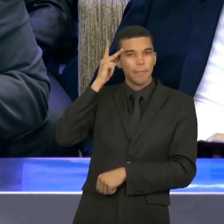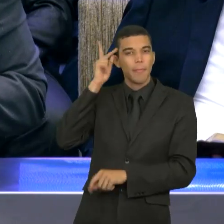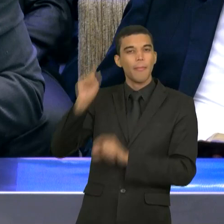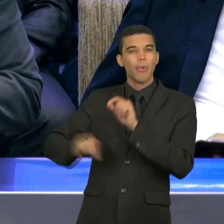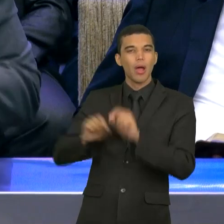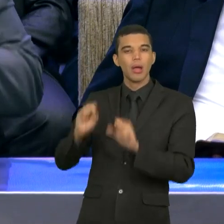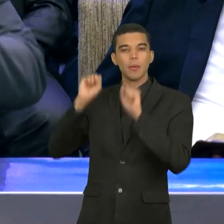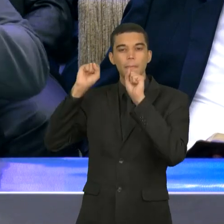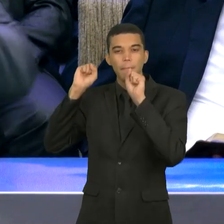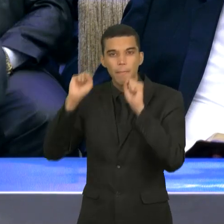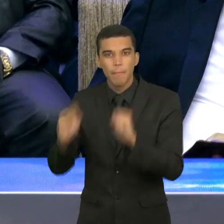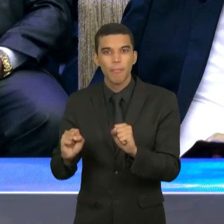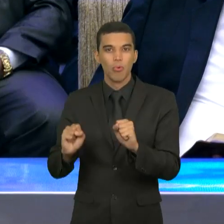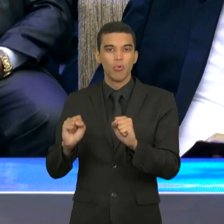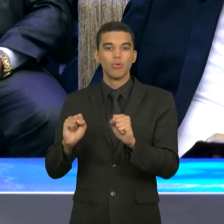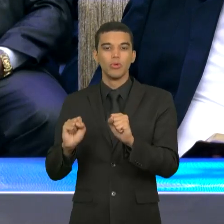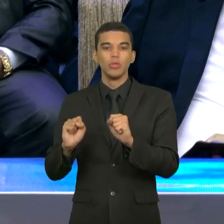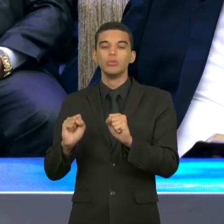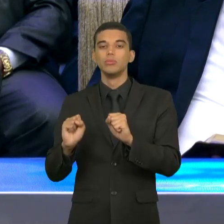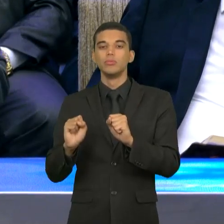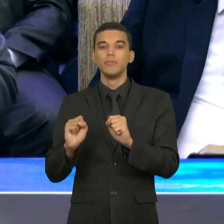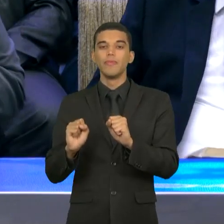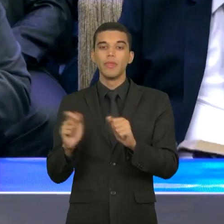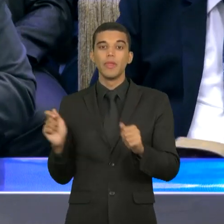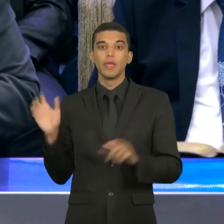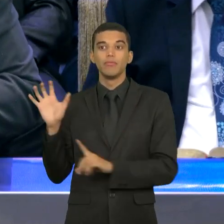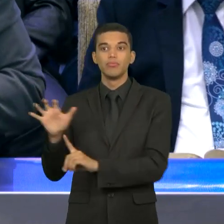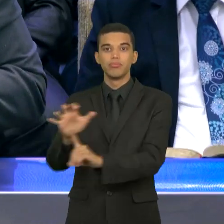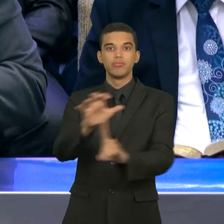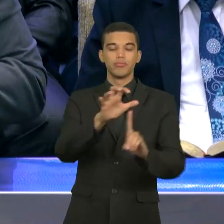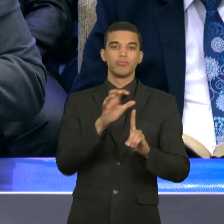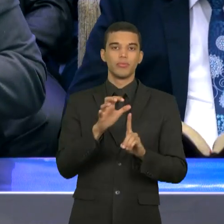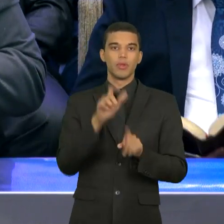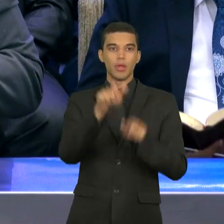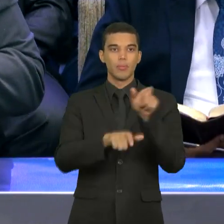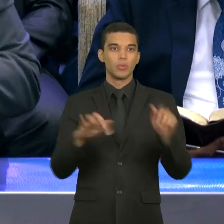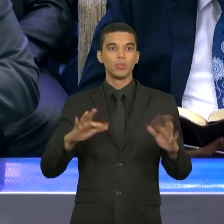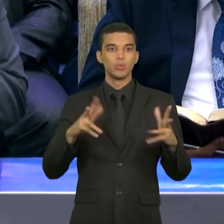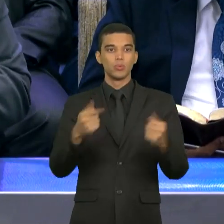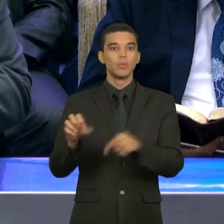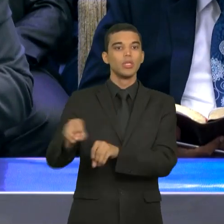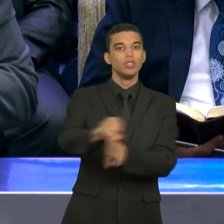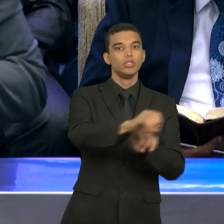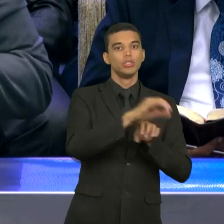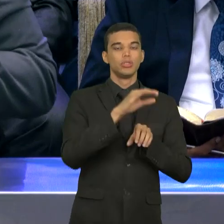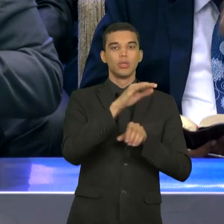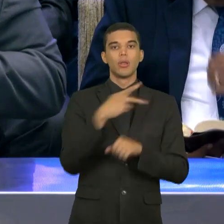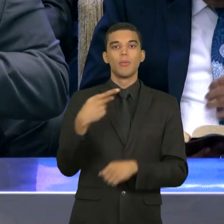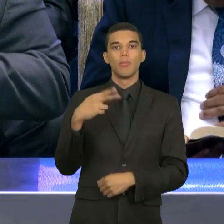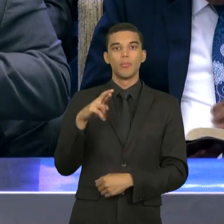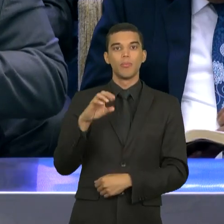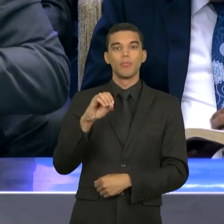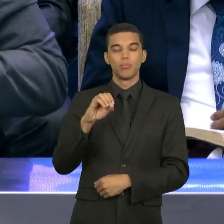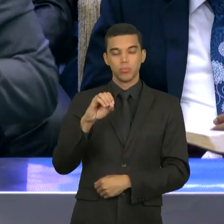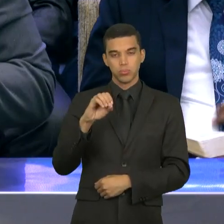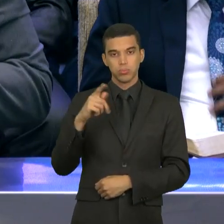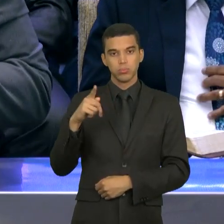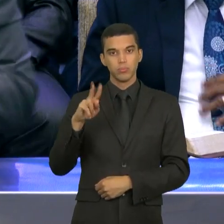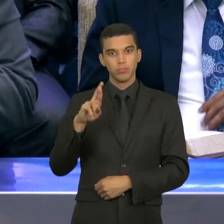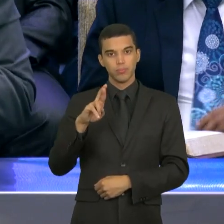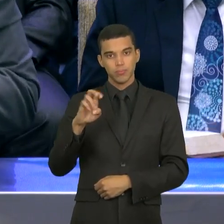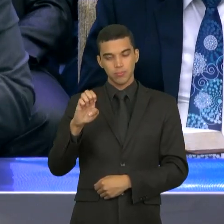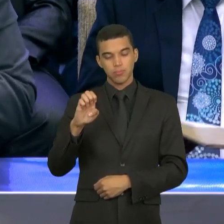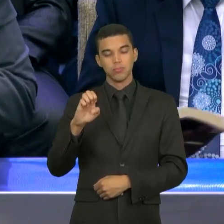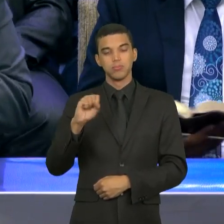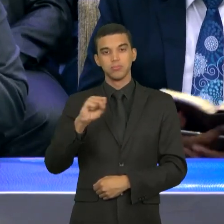possam alcançar os fins do progressismo o poder na escola pública a cultura